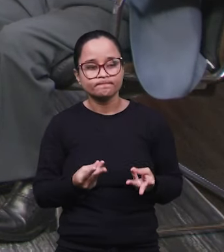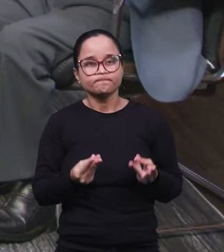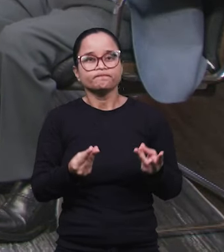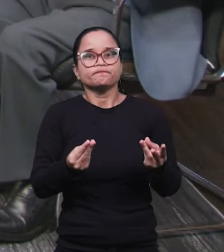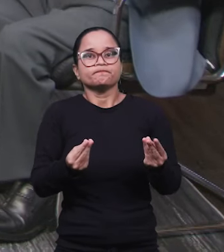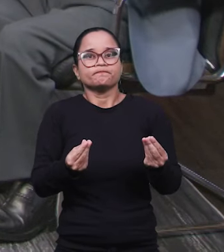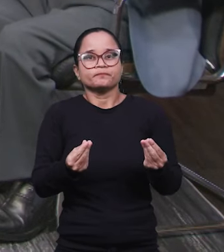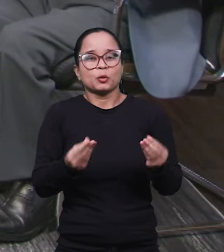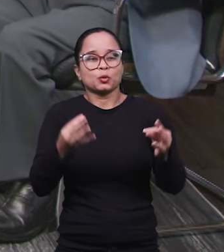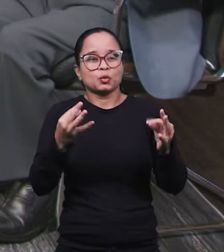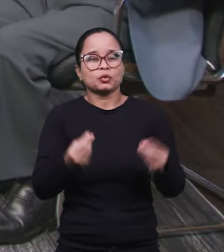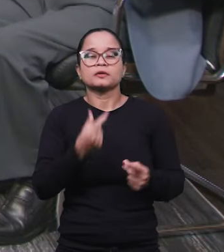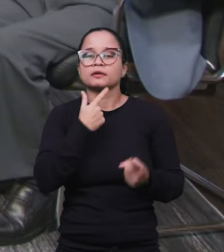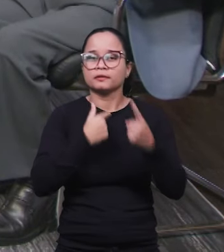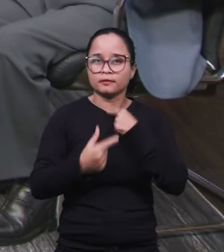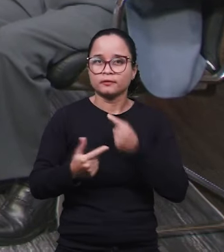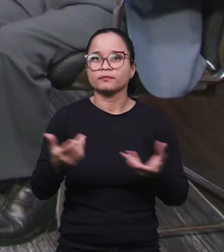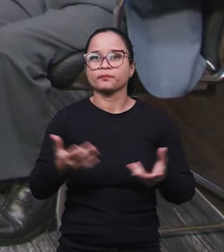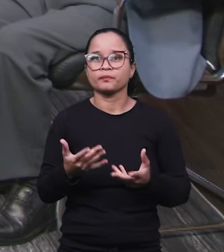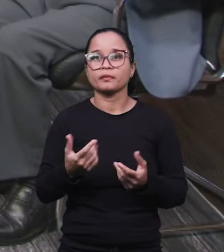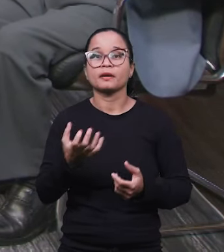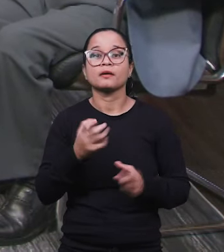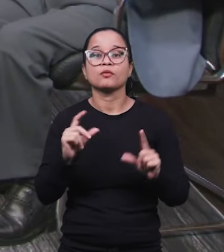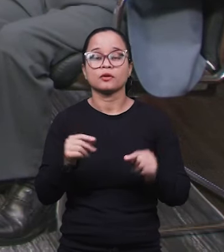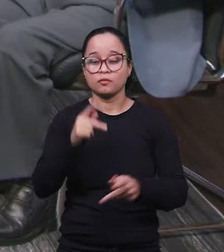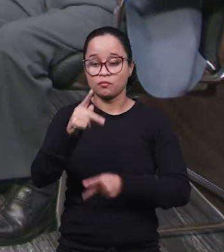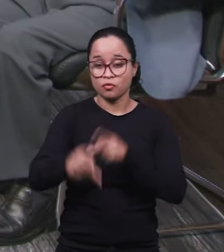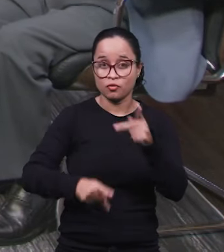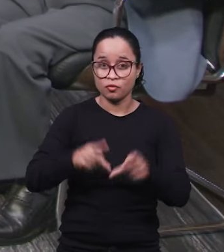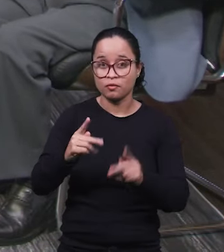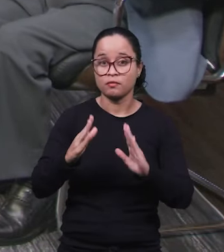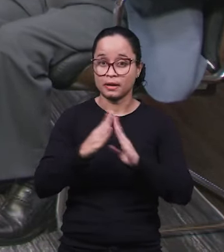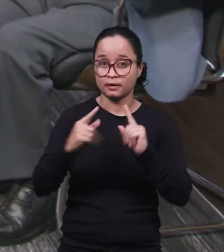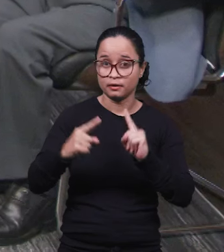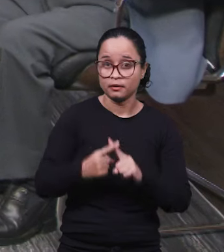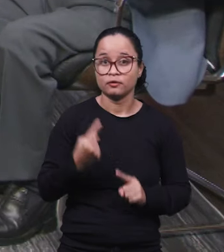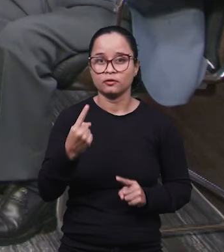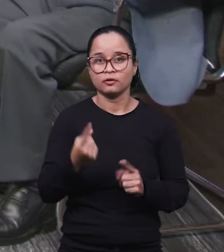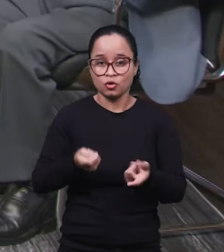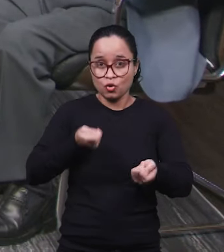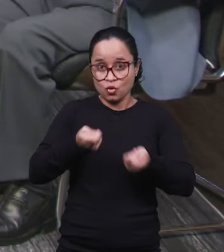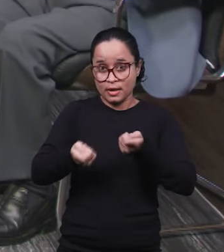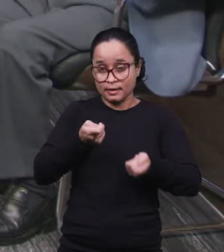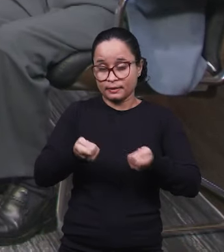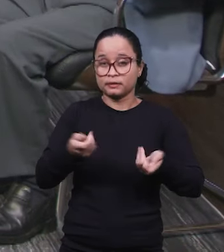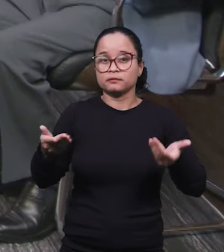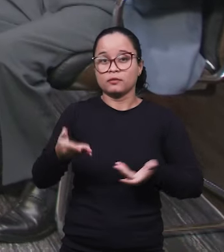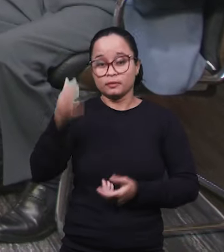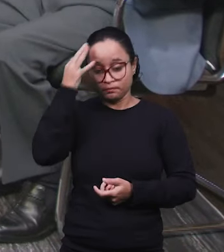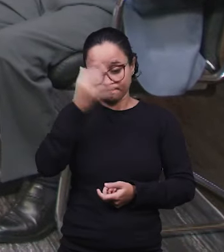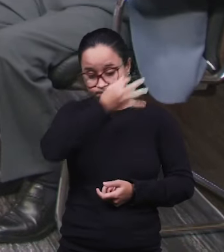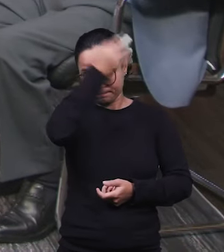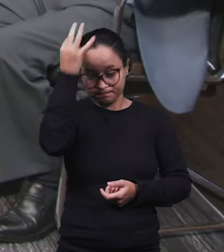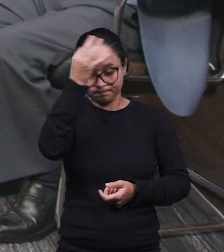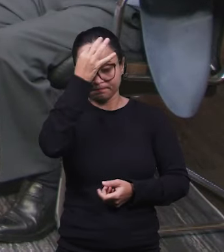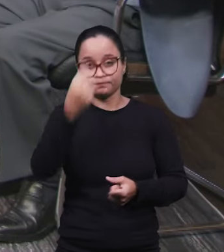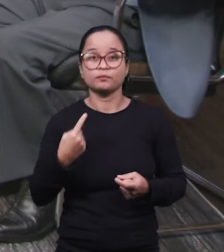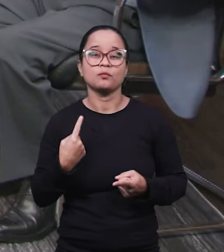de tudo que ele queria. Ele queria um povo, ele queria uma igreja governada pelo Espírito Santo. Por